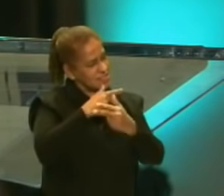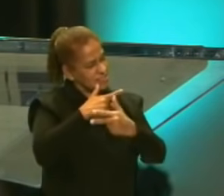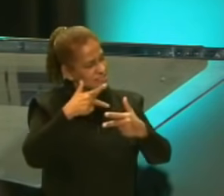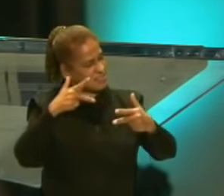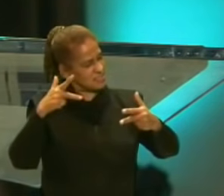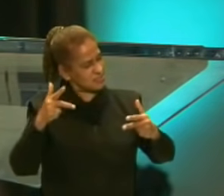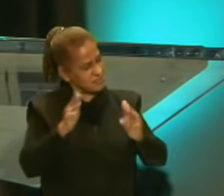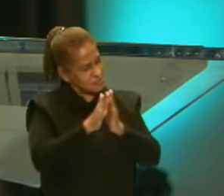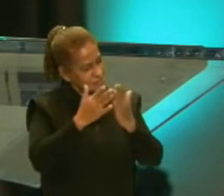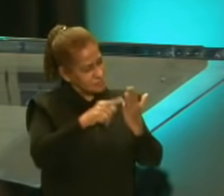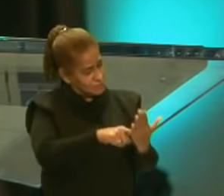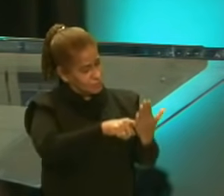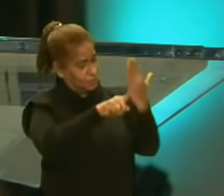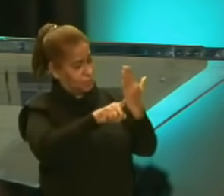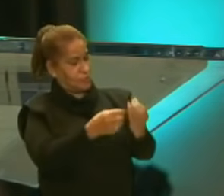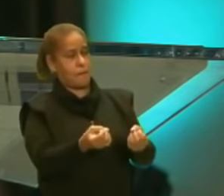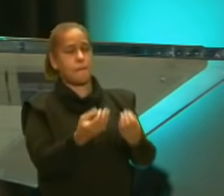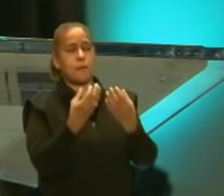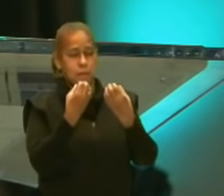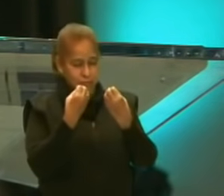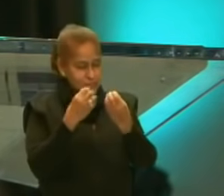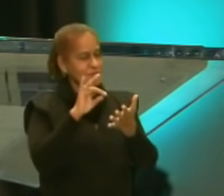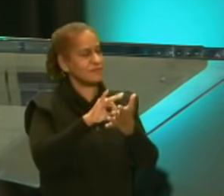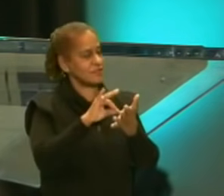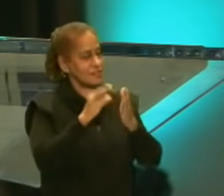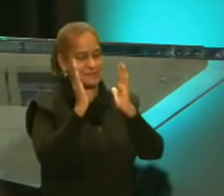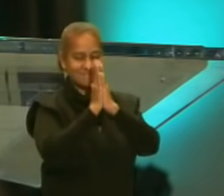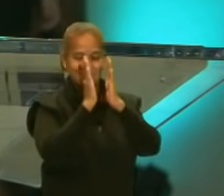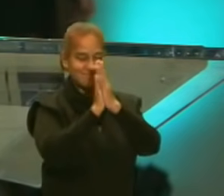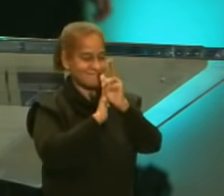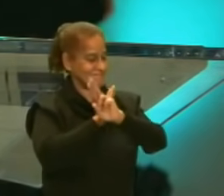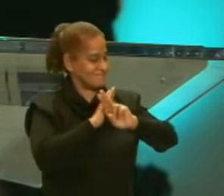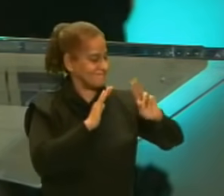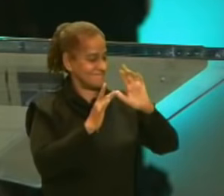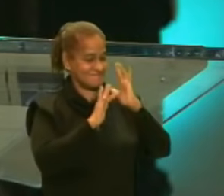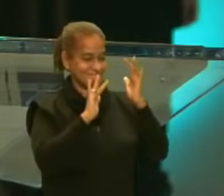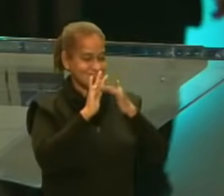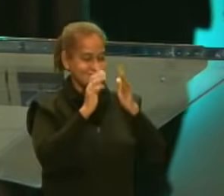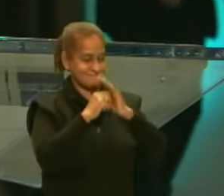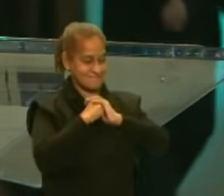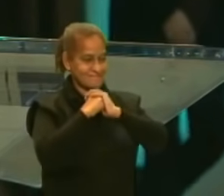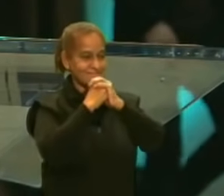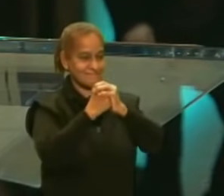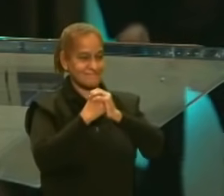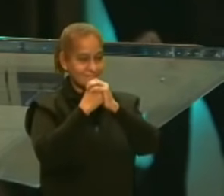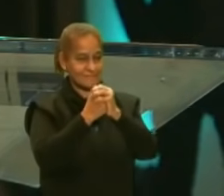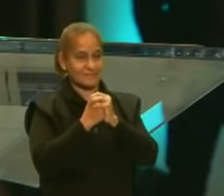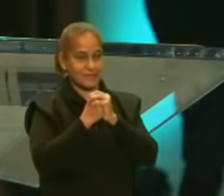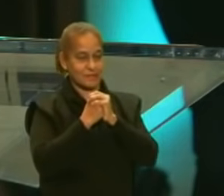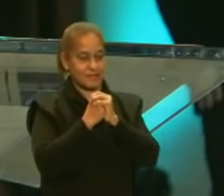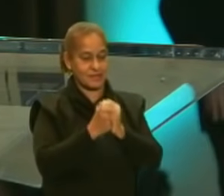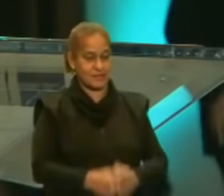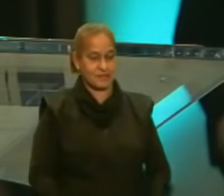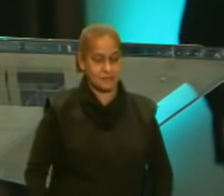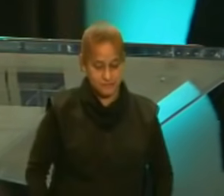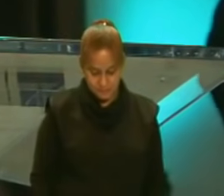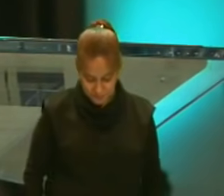tua palavra está ensinando. É aquilo que oramos em nome de Jesus. Amém e